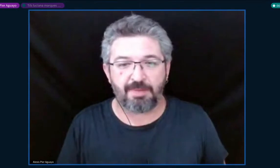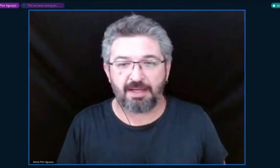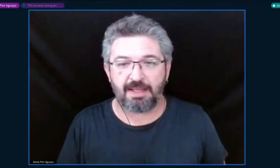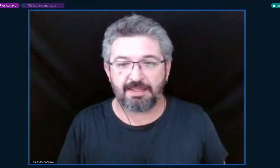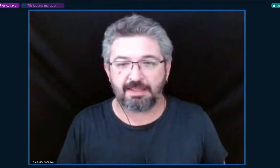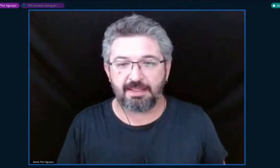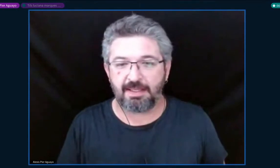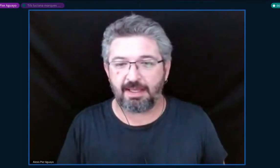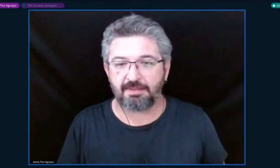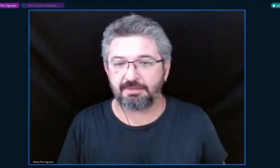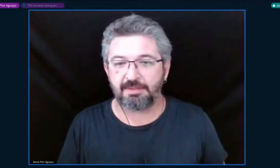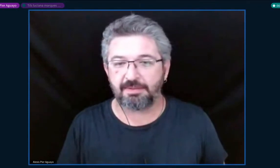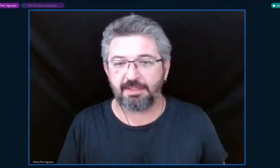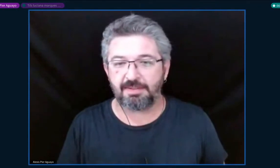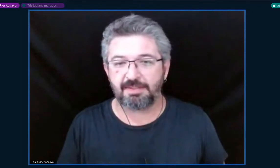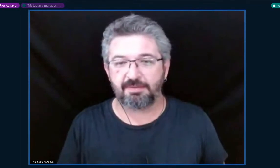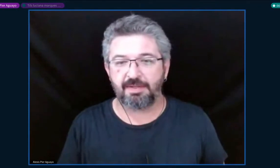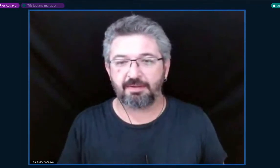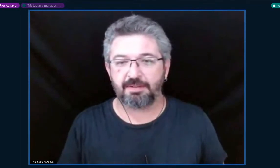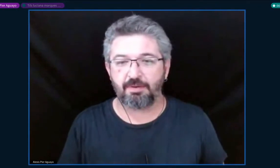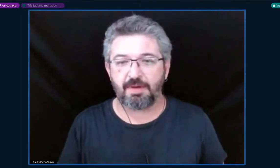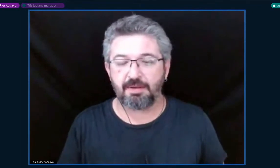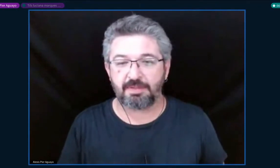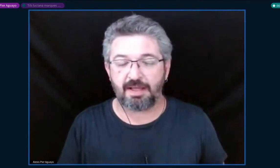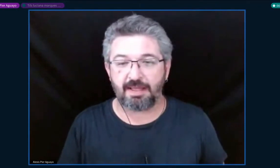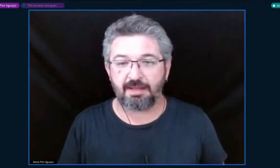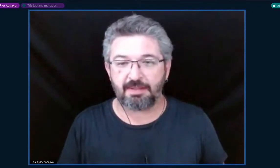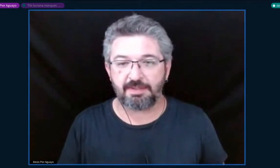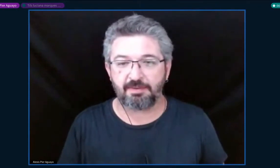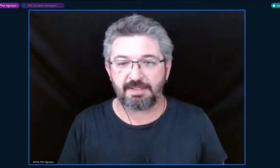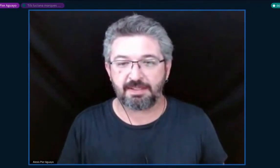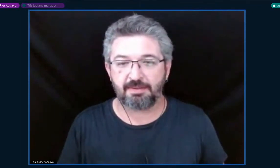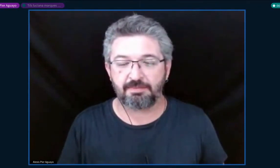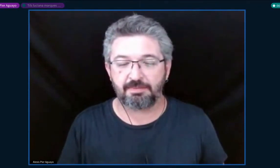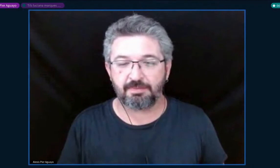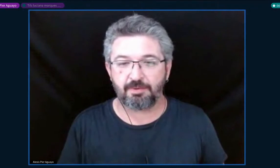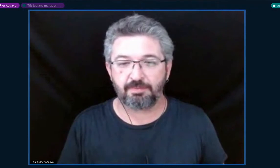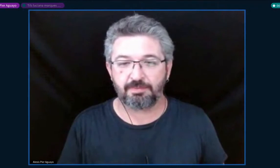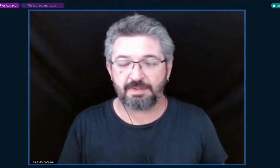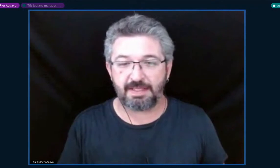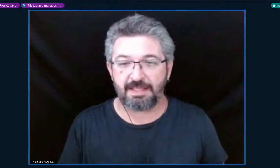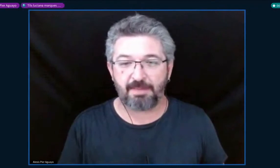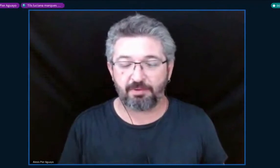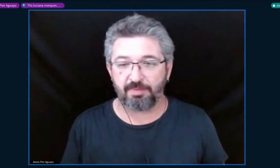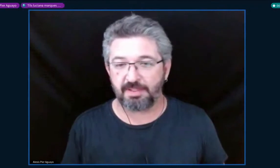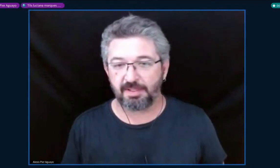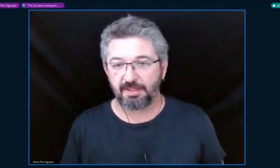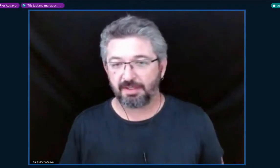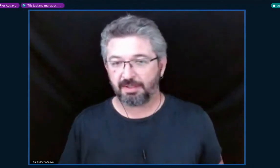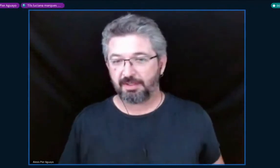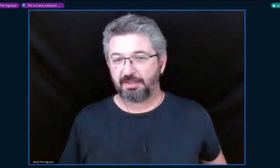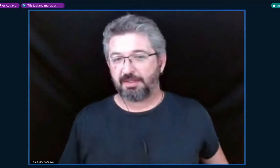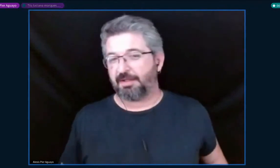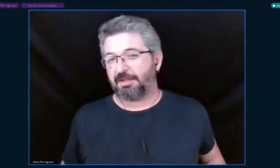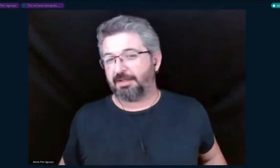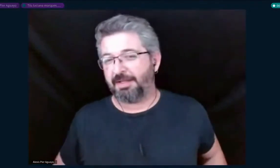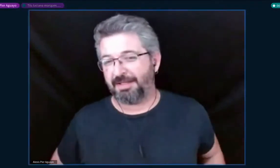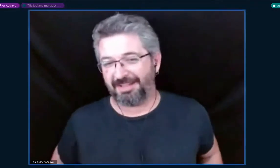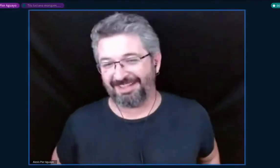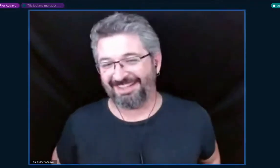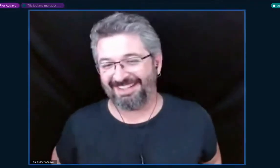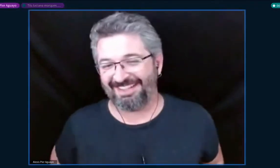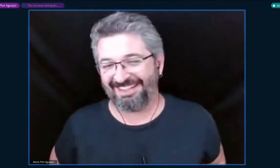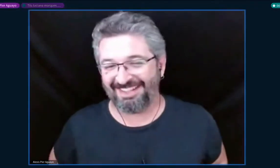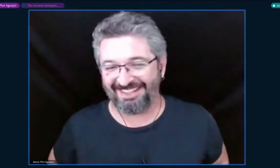manter um nível de formalidade aqui, cara, você não tem noção, velho. Eu tava querendo transformar isso aqui num stand-up comedy.